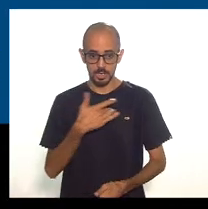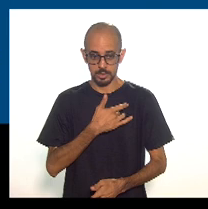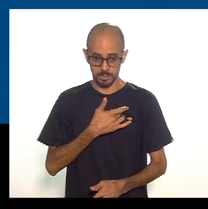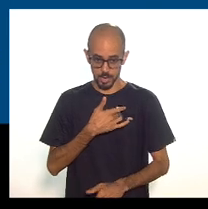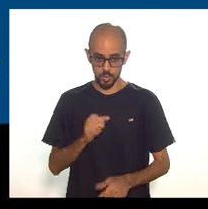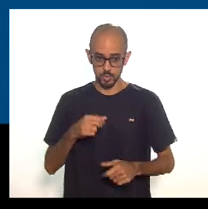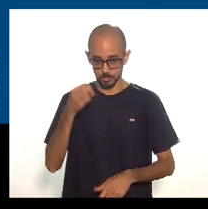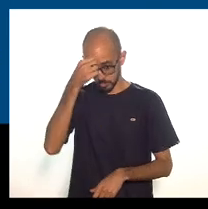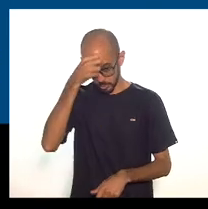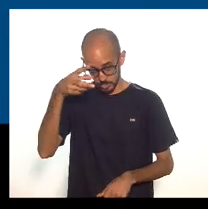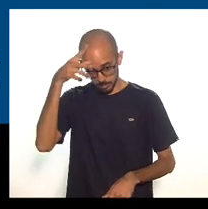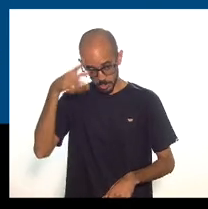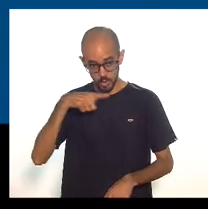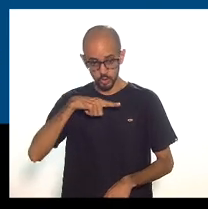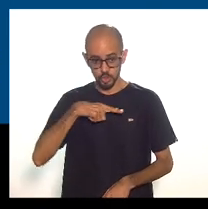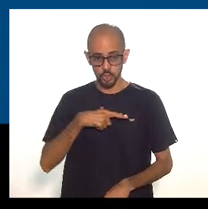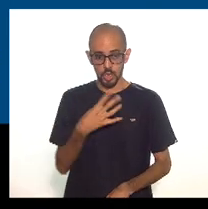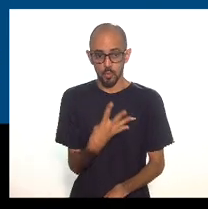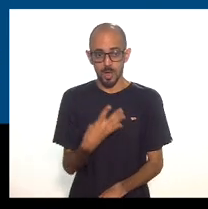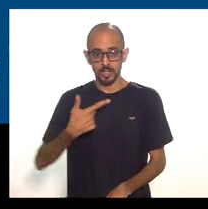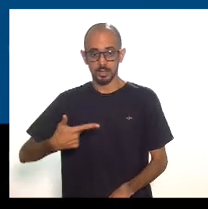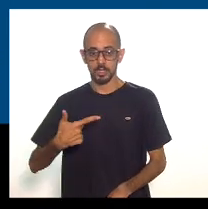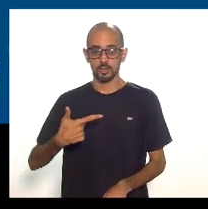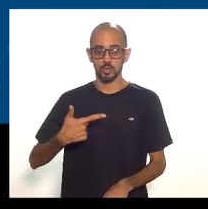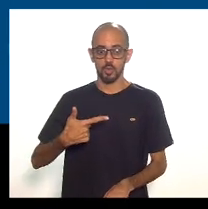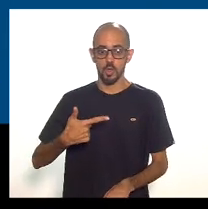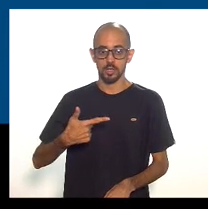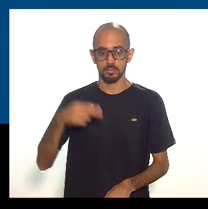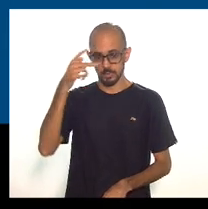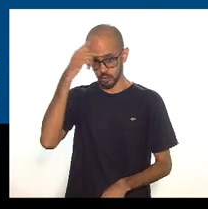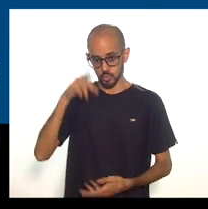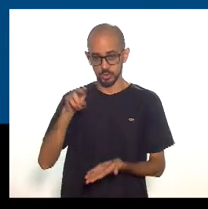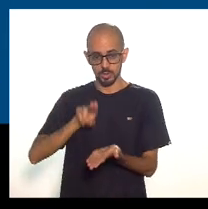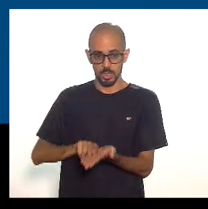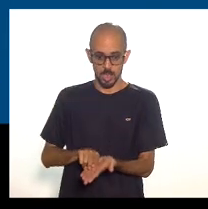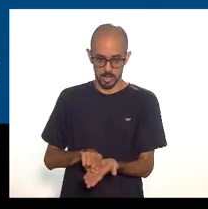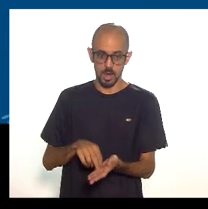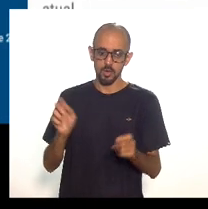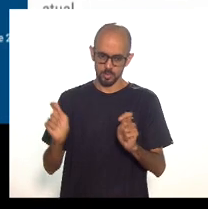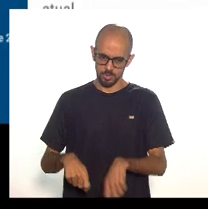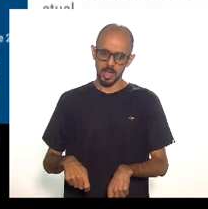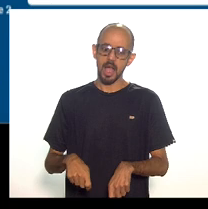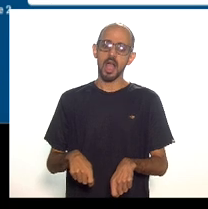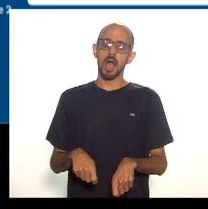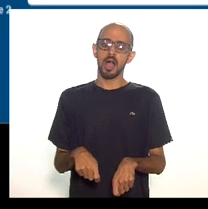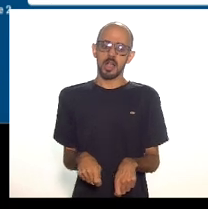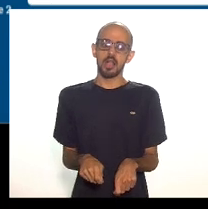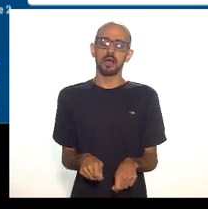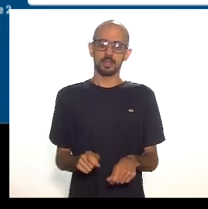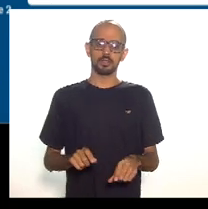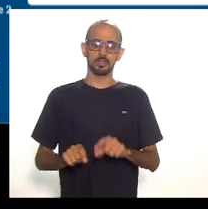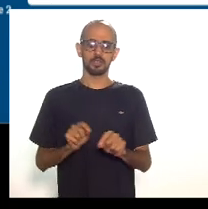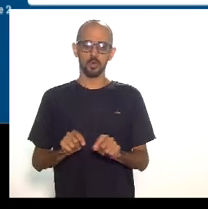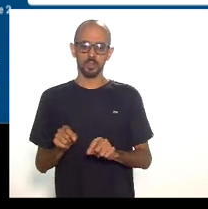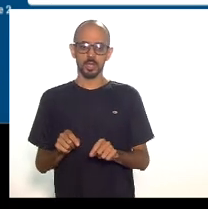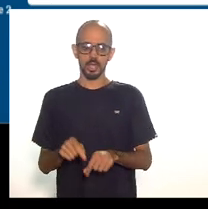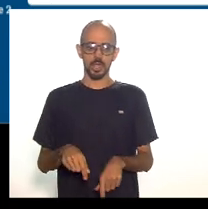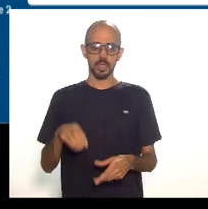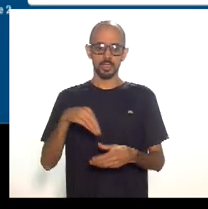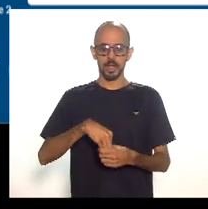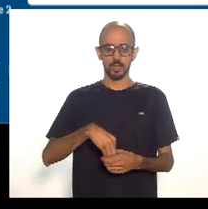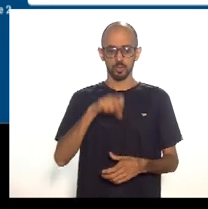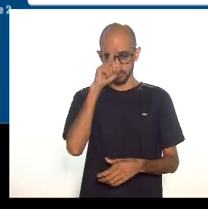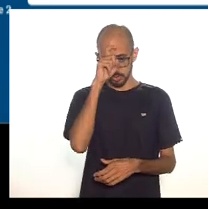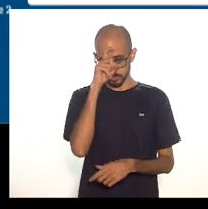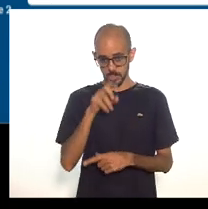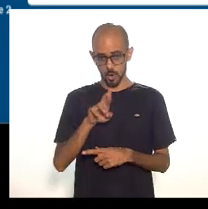tinha 42 pacientes internados somente. Então, caberia tranquilamente dentro do próprio Hospital Ronaldo Gazola, que passou durante